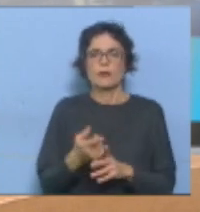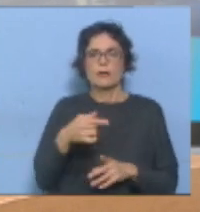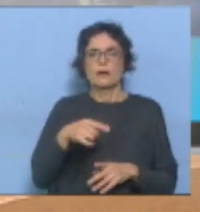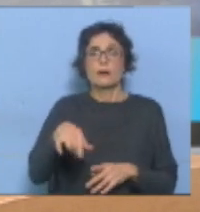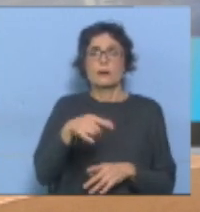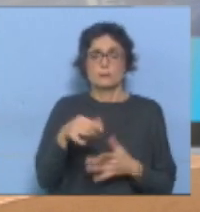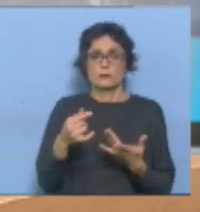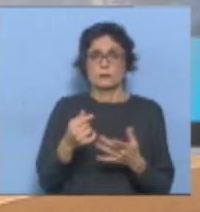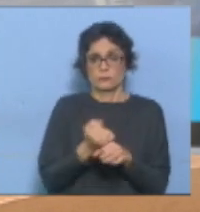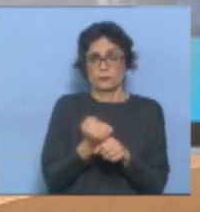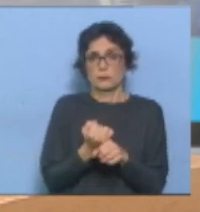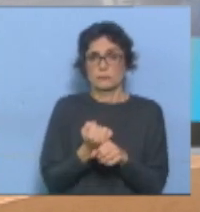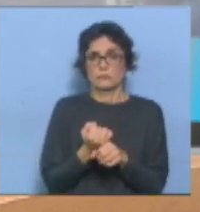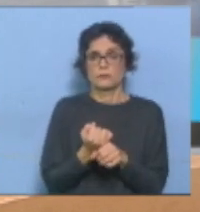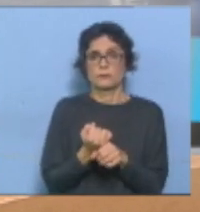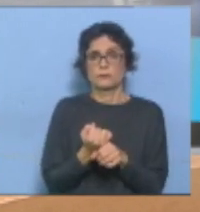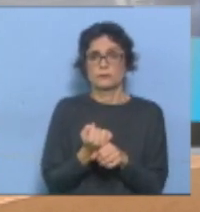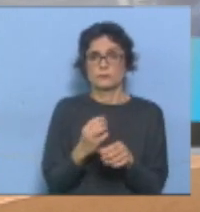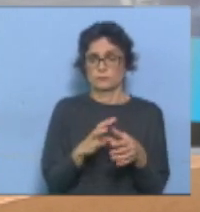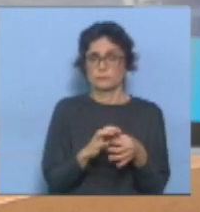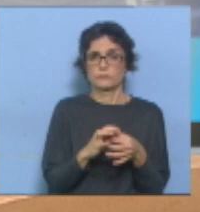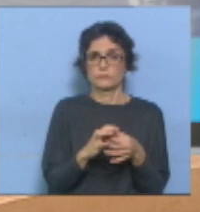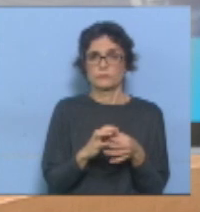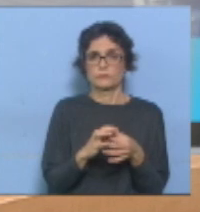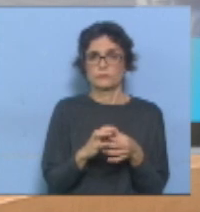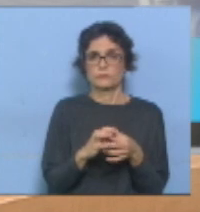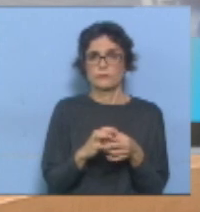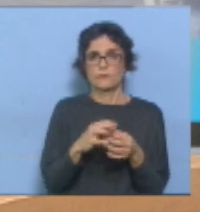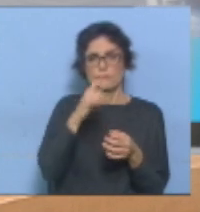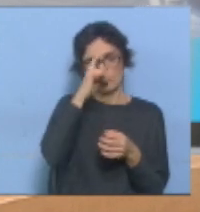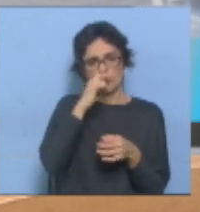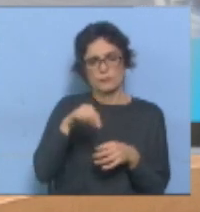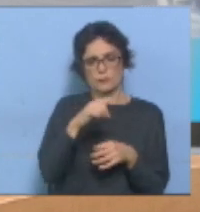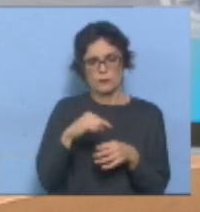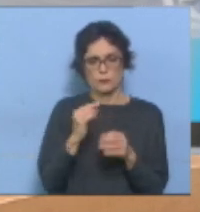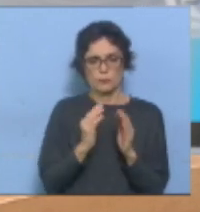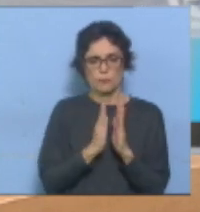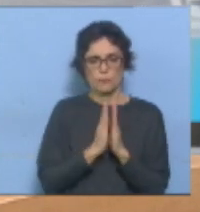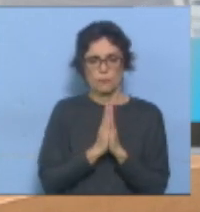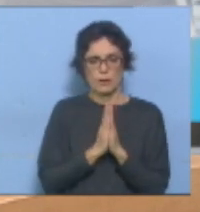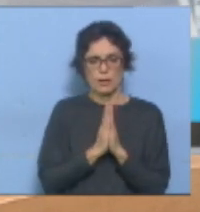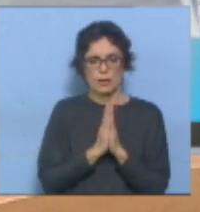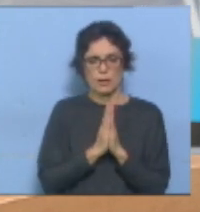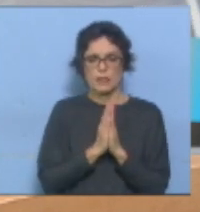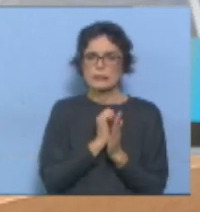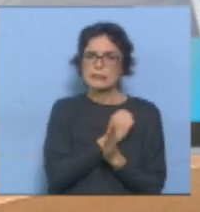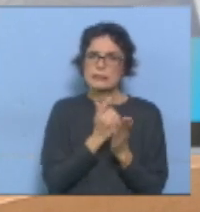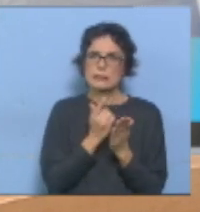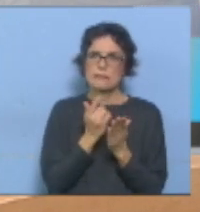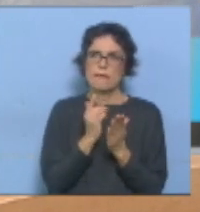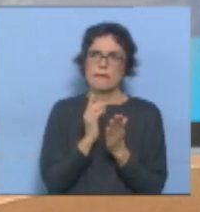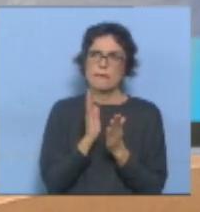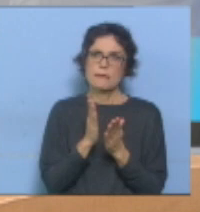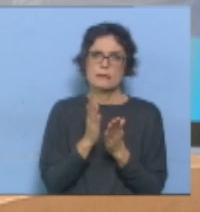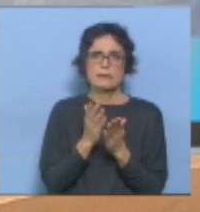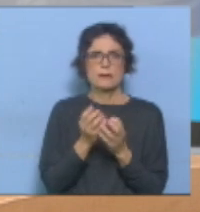ou lembra-nos que talvez como Igreja tenhamos que ser mais proativos e chamar